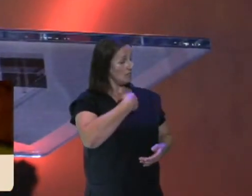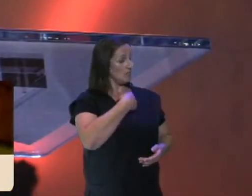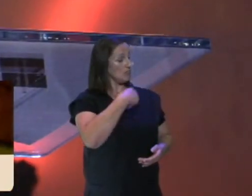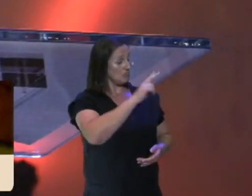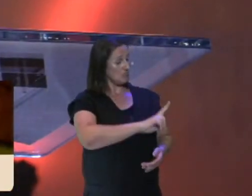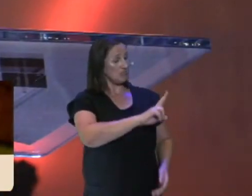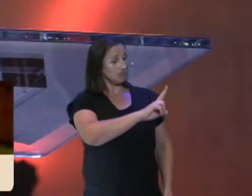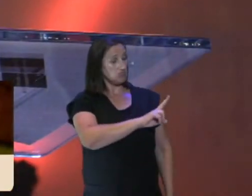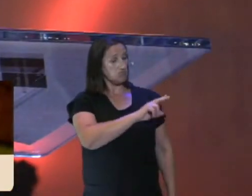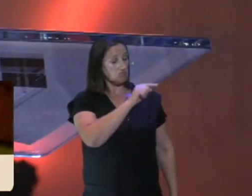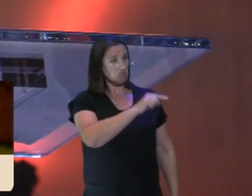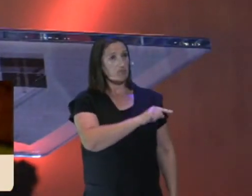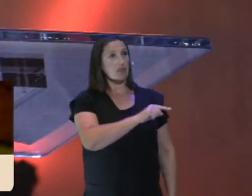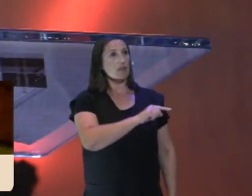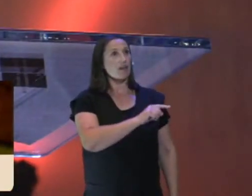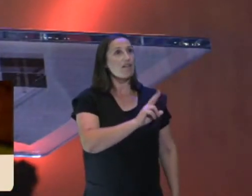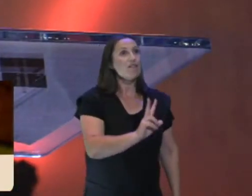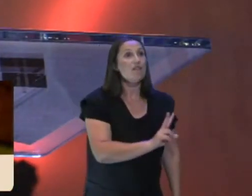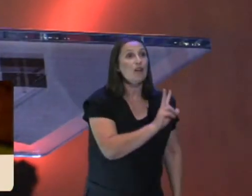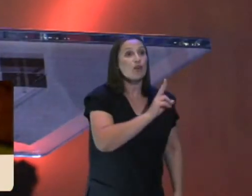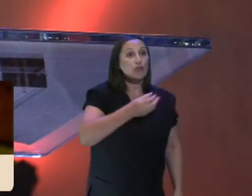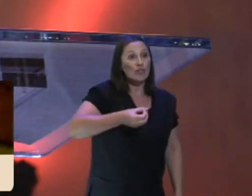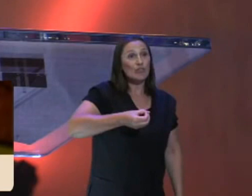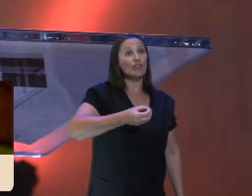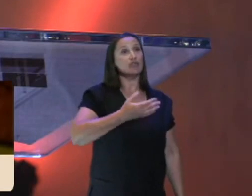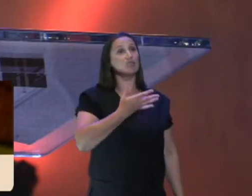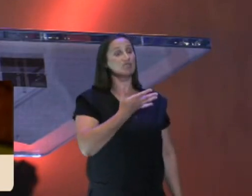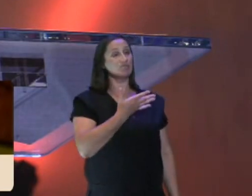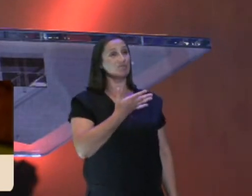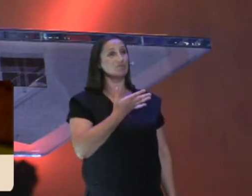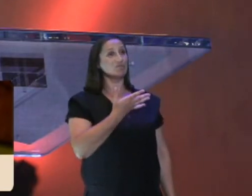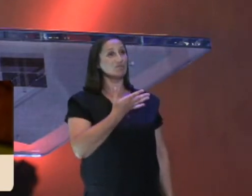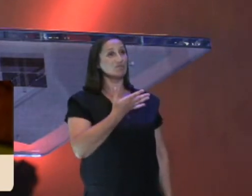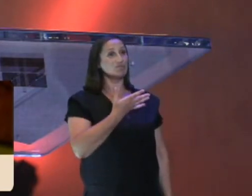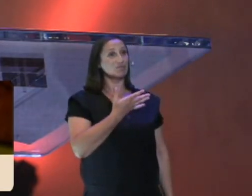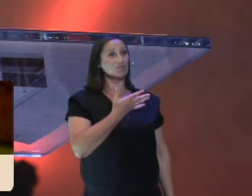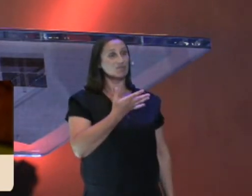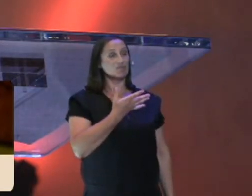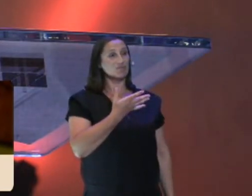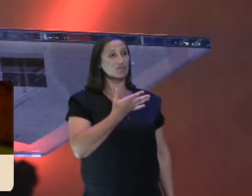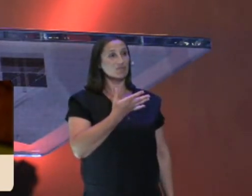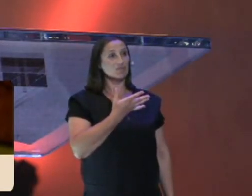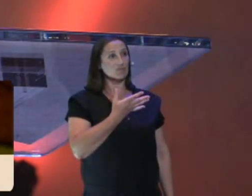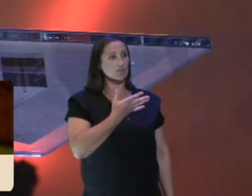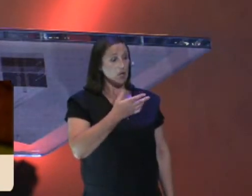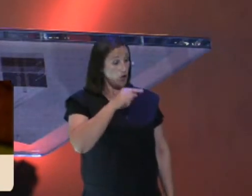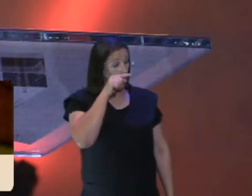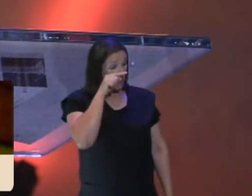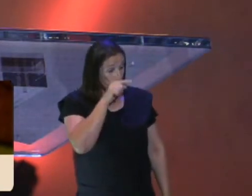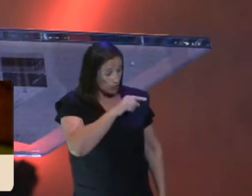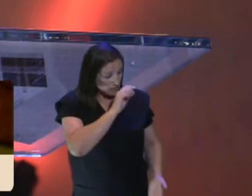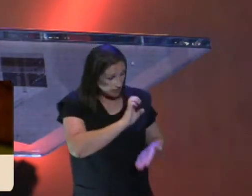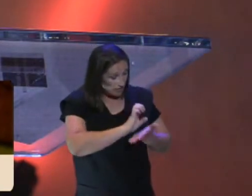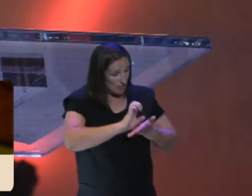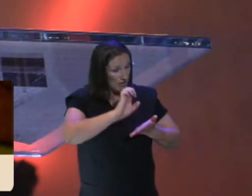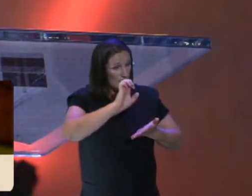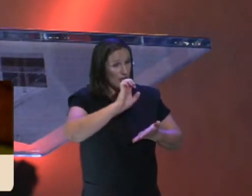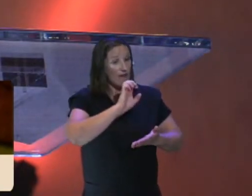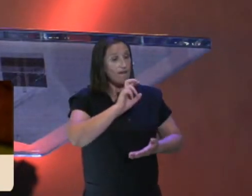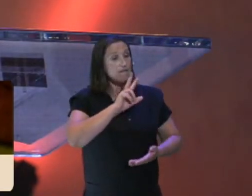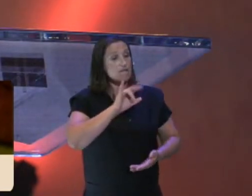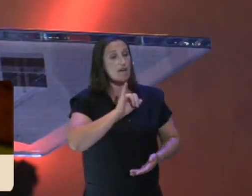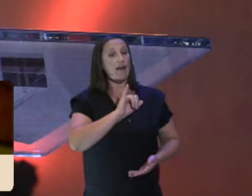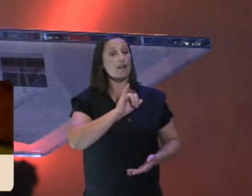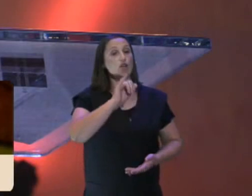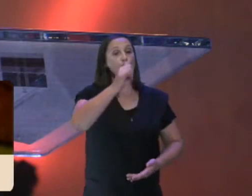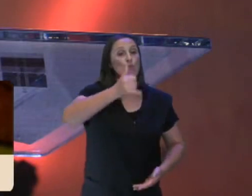Esse era um novo sentido de valor. Aí ele vai dizer assim, você vai ungir Jeú. Significava